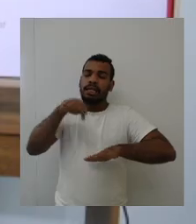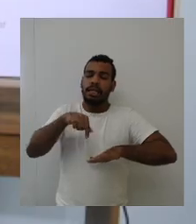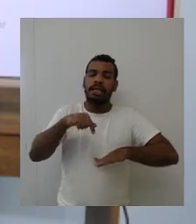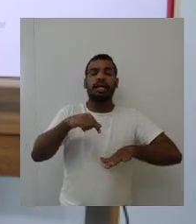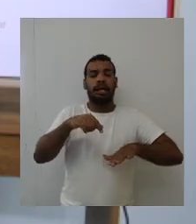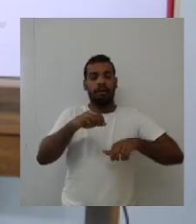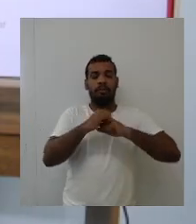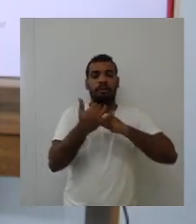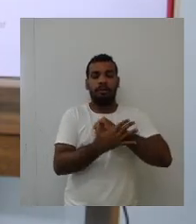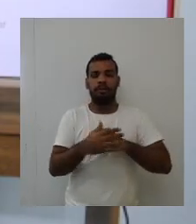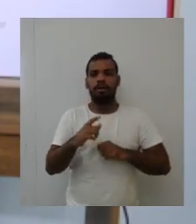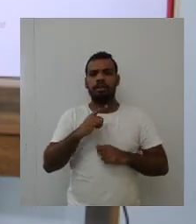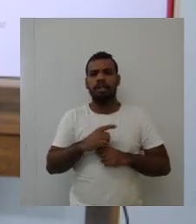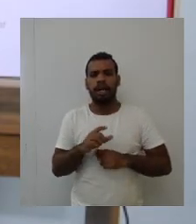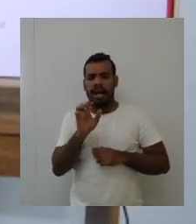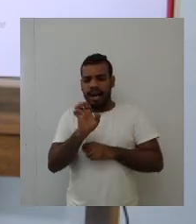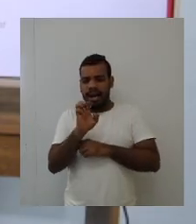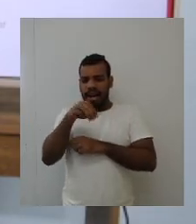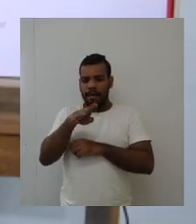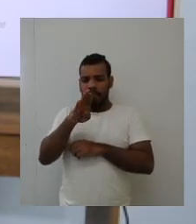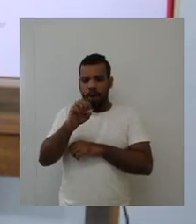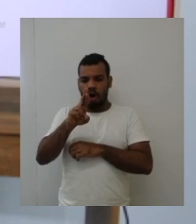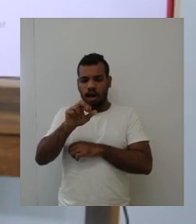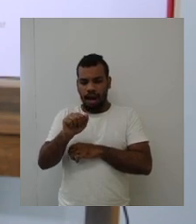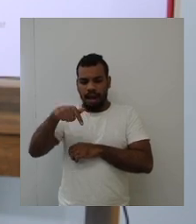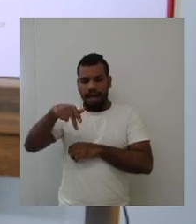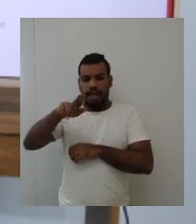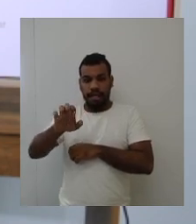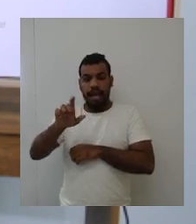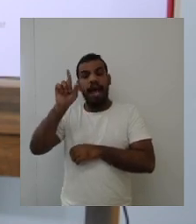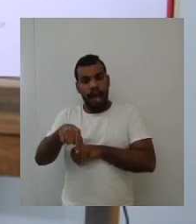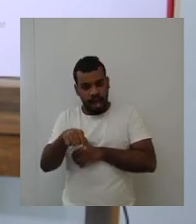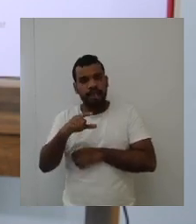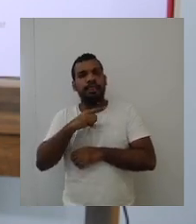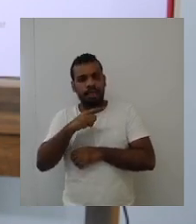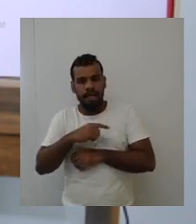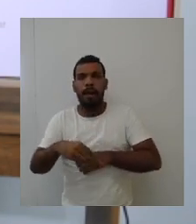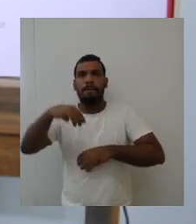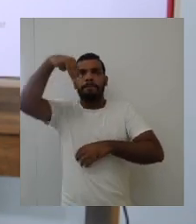embora são conjunções que expressam ideia de oposição. Mas as duas, embora